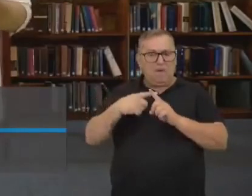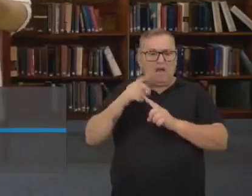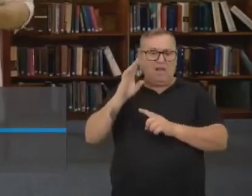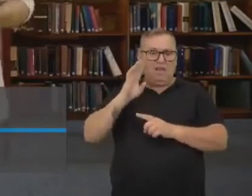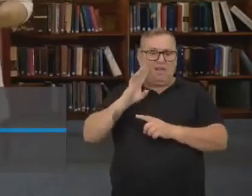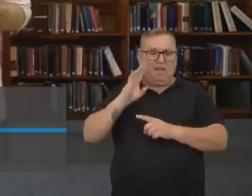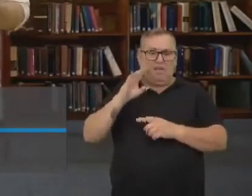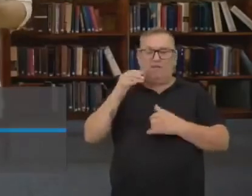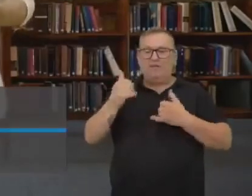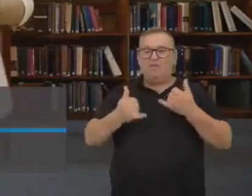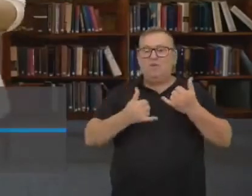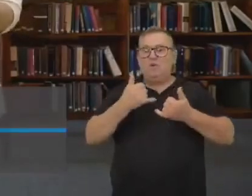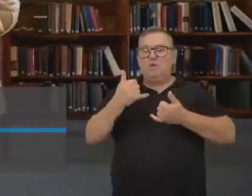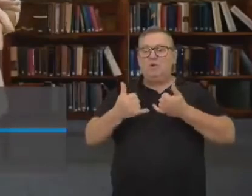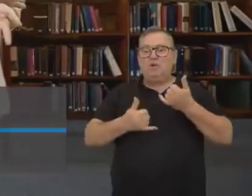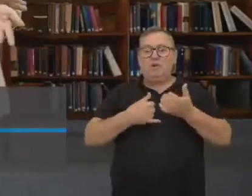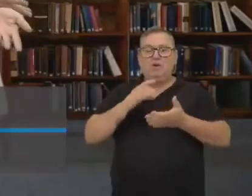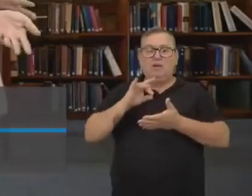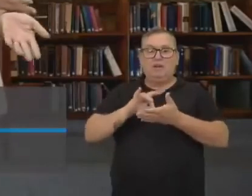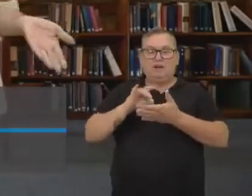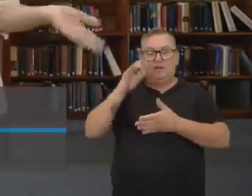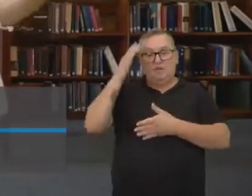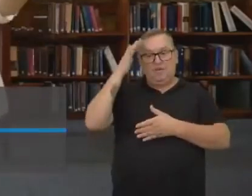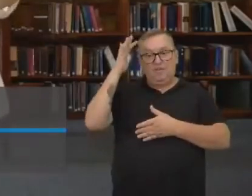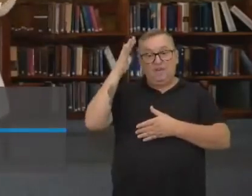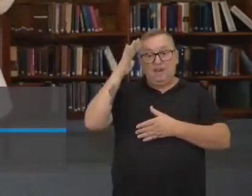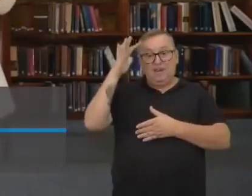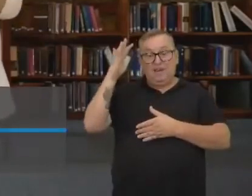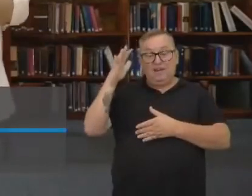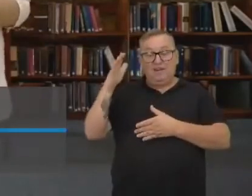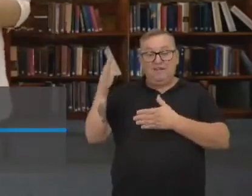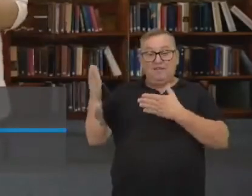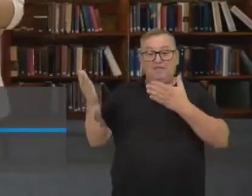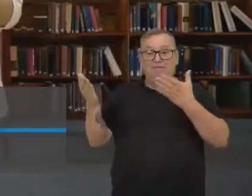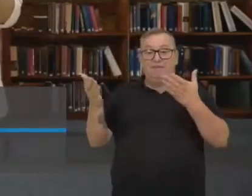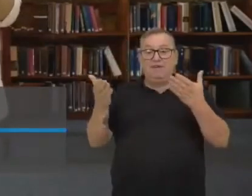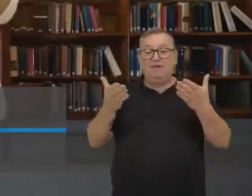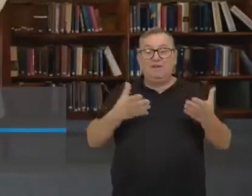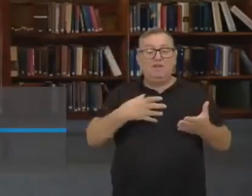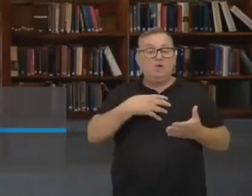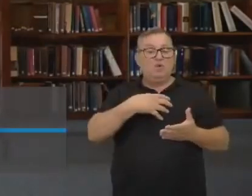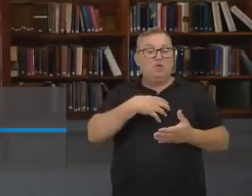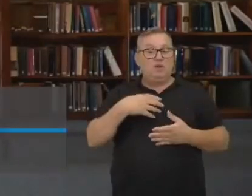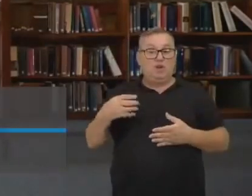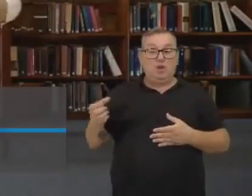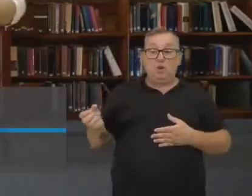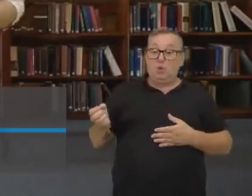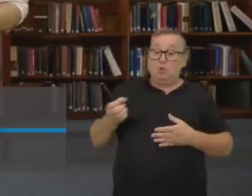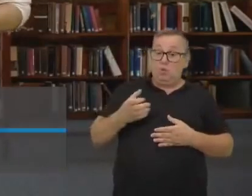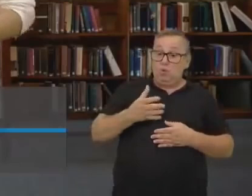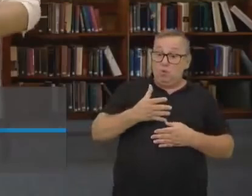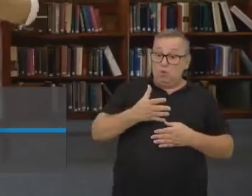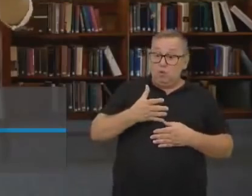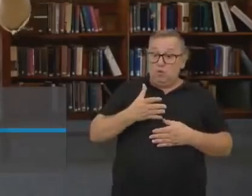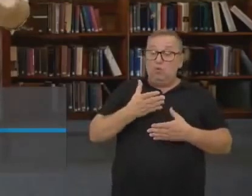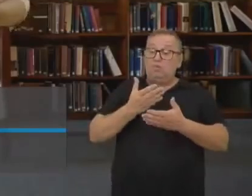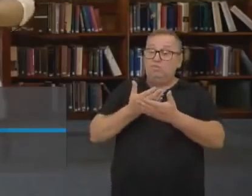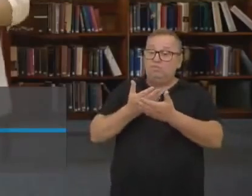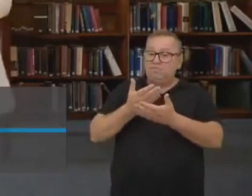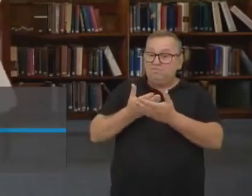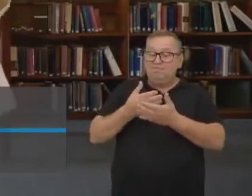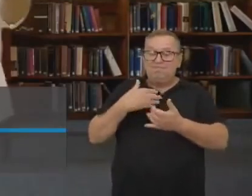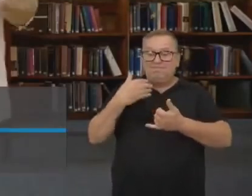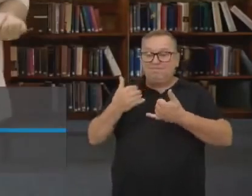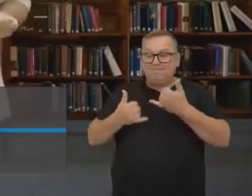Com a realidade e com a fantasia. A gente vai trazendo uma nova roupagem, uma forma de se divertir estudando e registrando